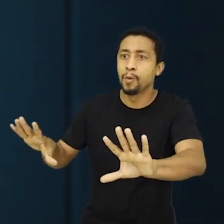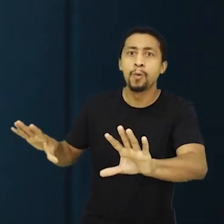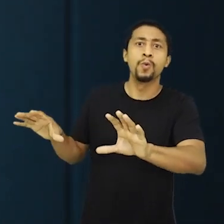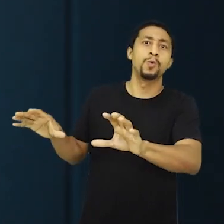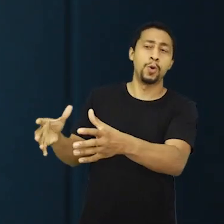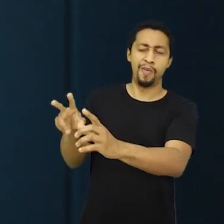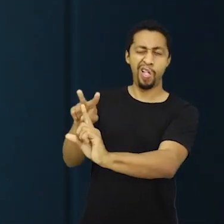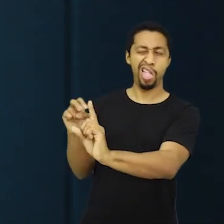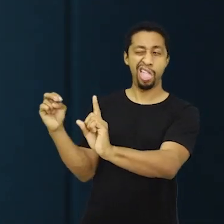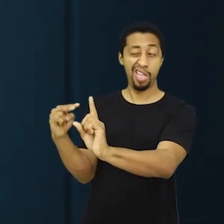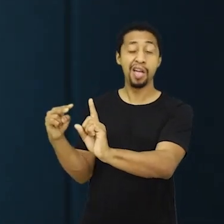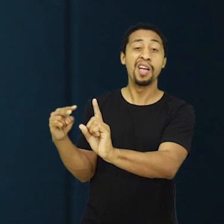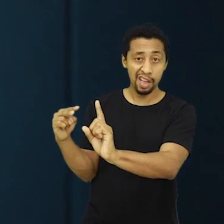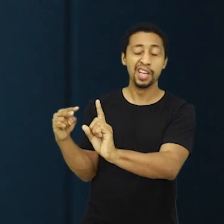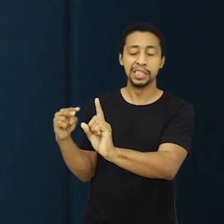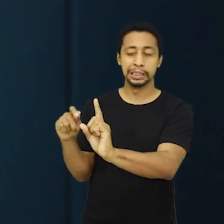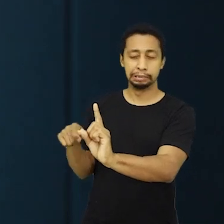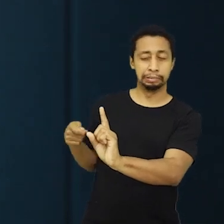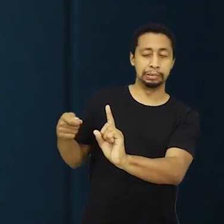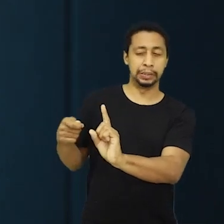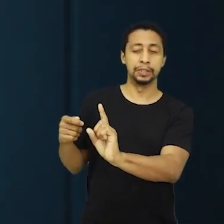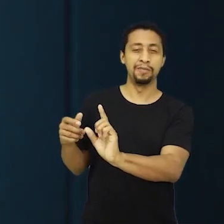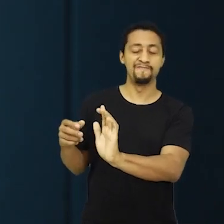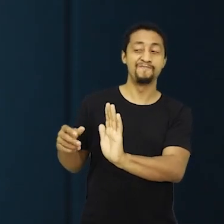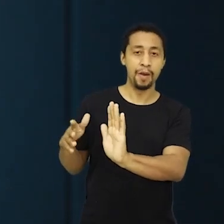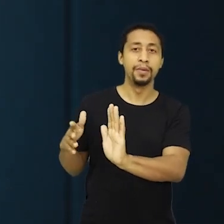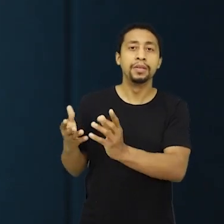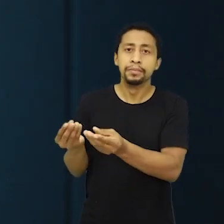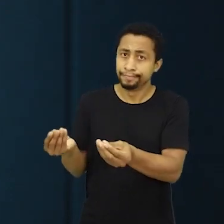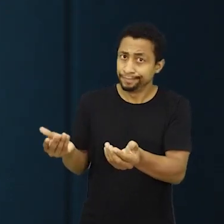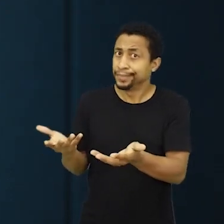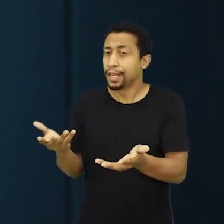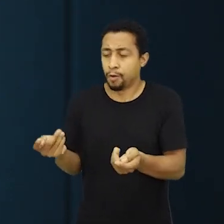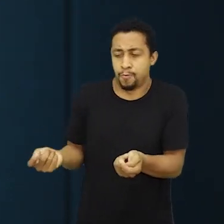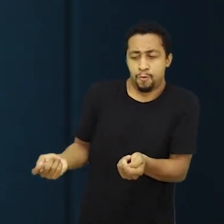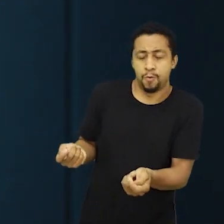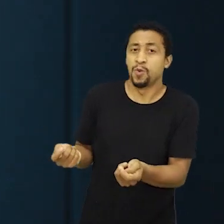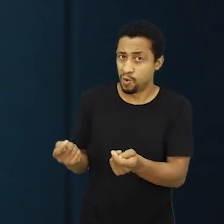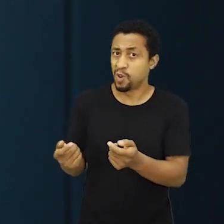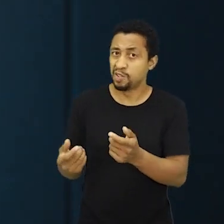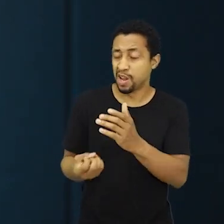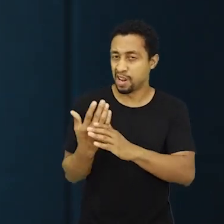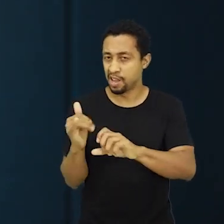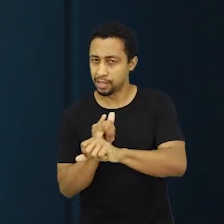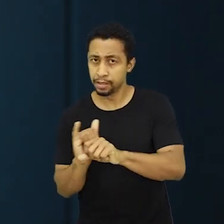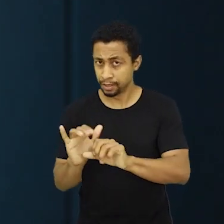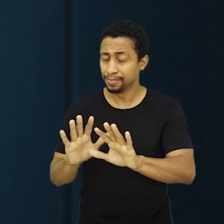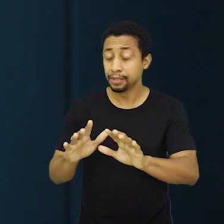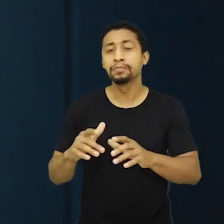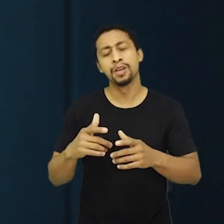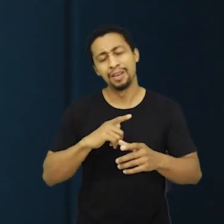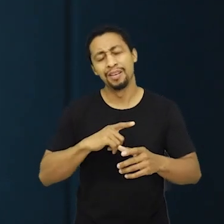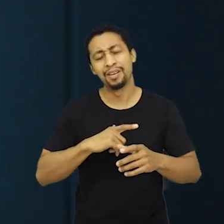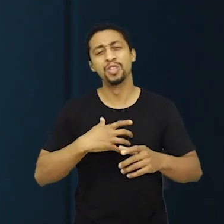estigma, pensar em políticas de controle. Acho que mas existem outros poderes também, né,